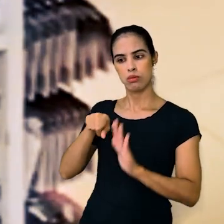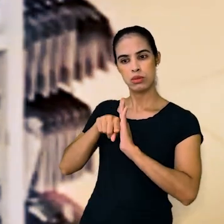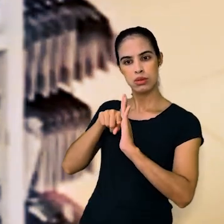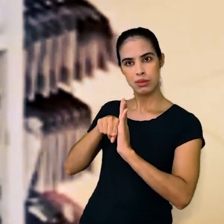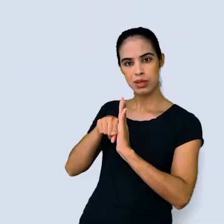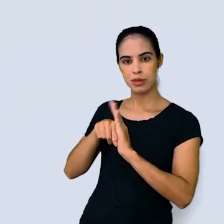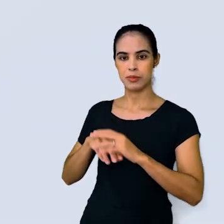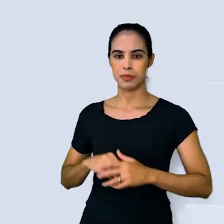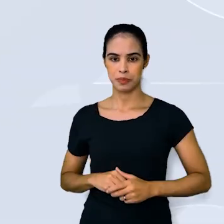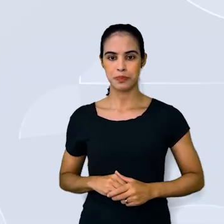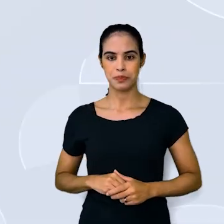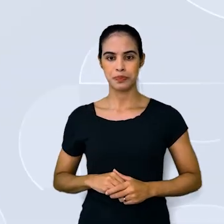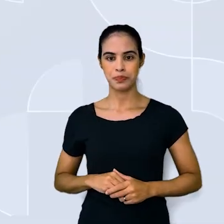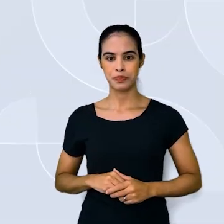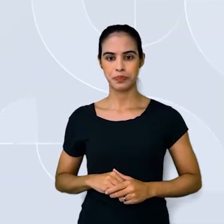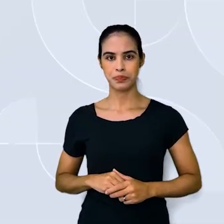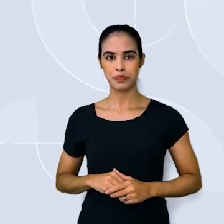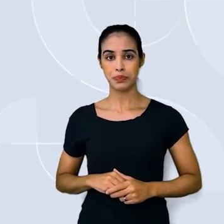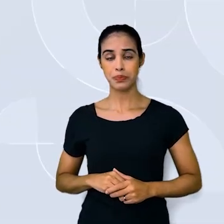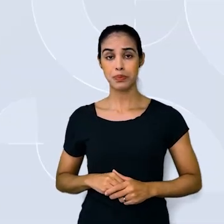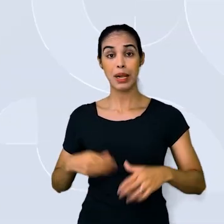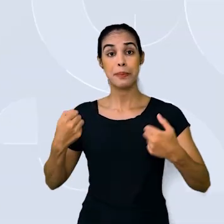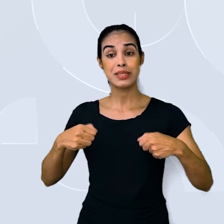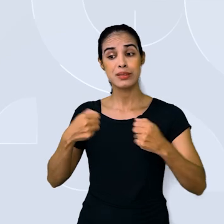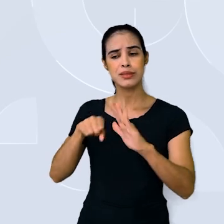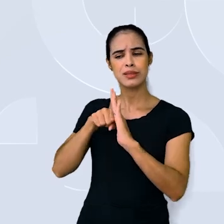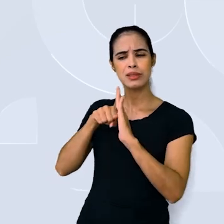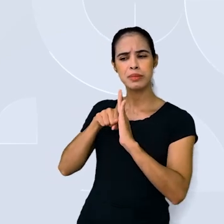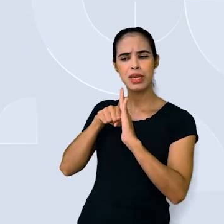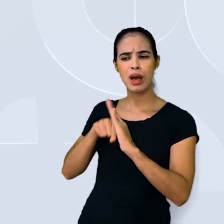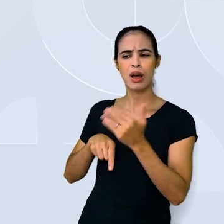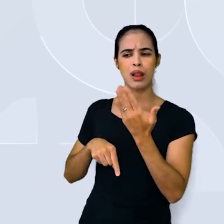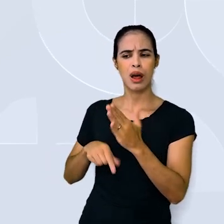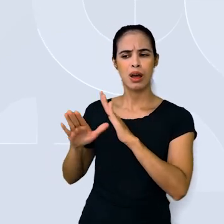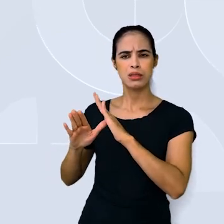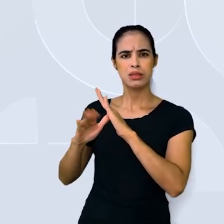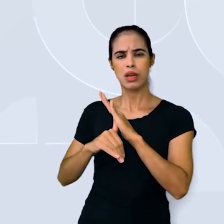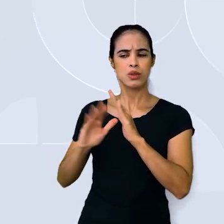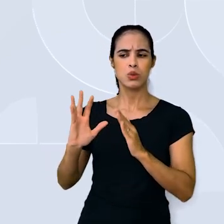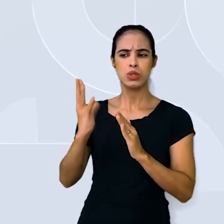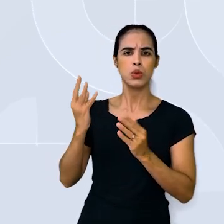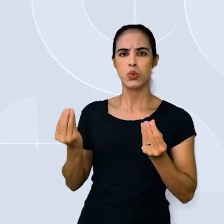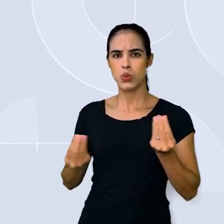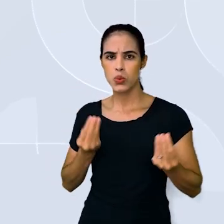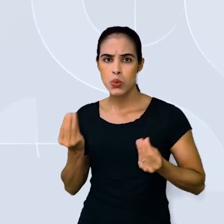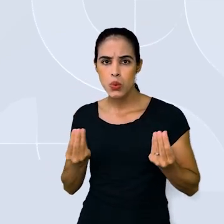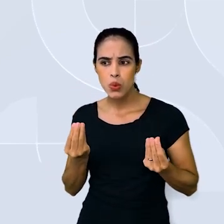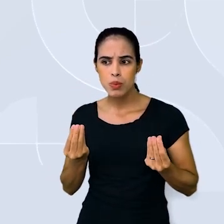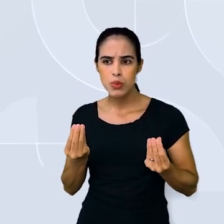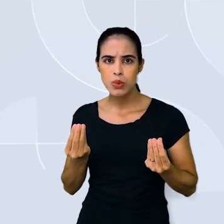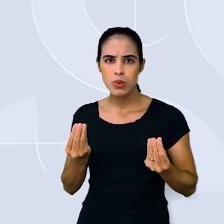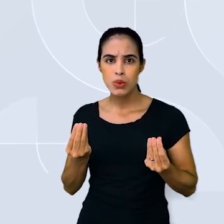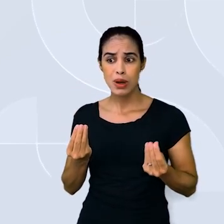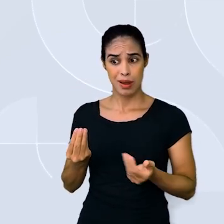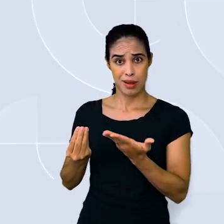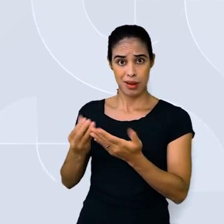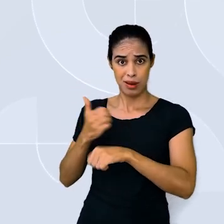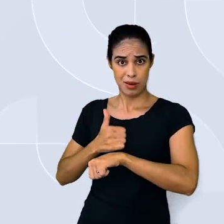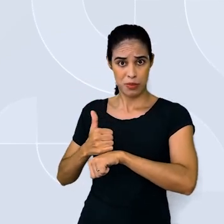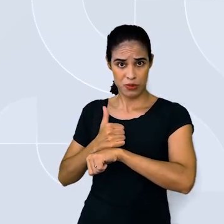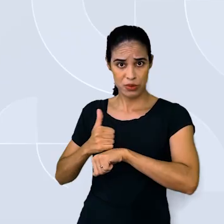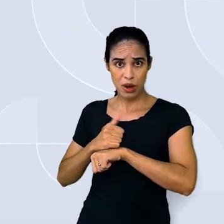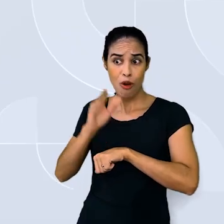A depender de como a dinâmica desse assalto aconteceu, pode ser que o empregado venha a sofrer algum tipo de dano